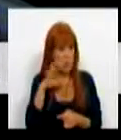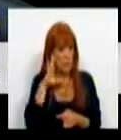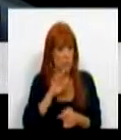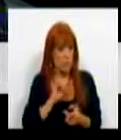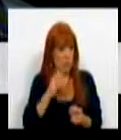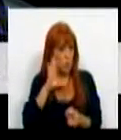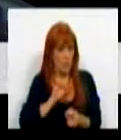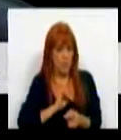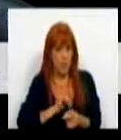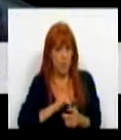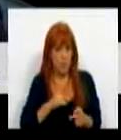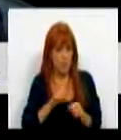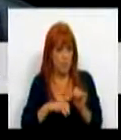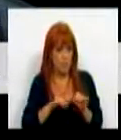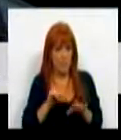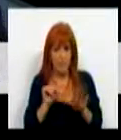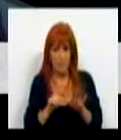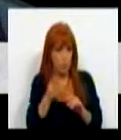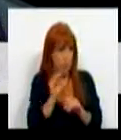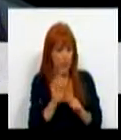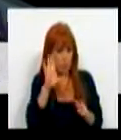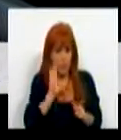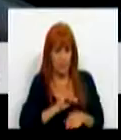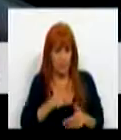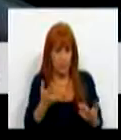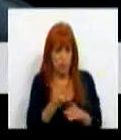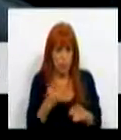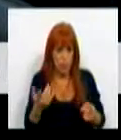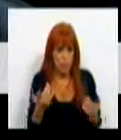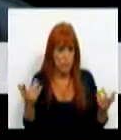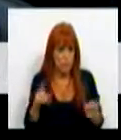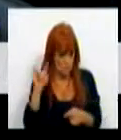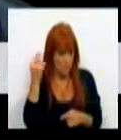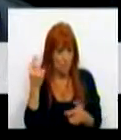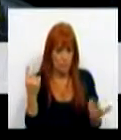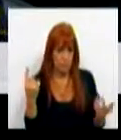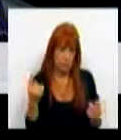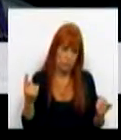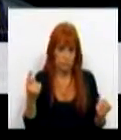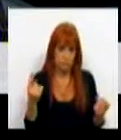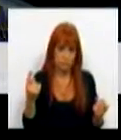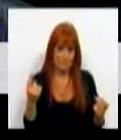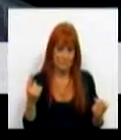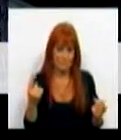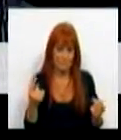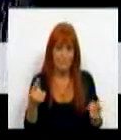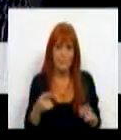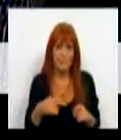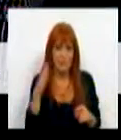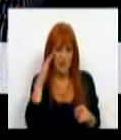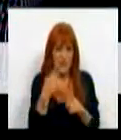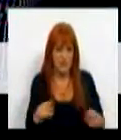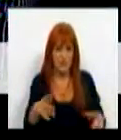tinham conhecimento do que se passava no banco, porque se tivessem, certeza que